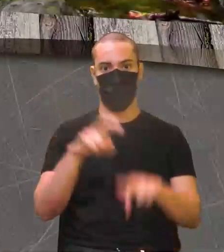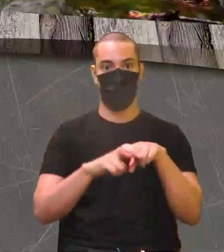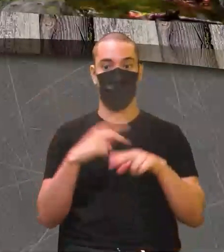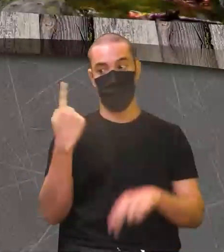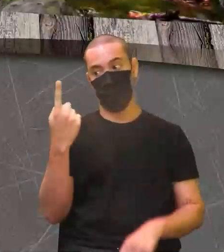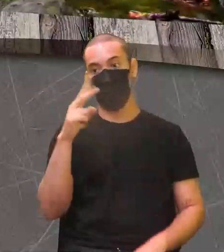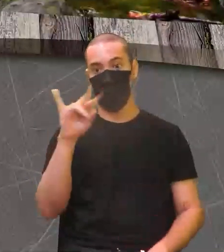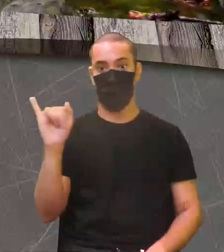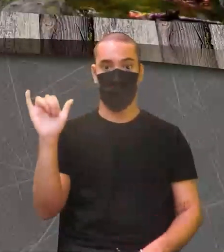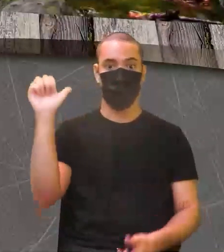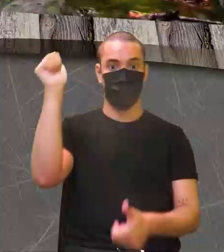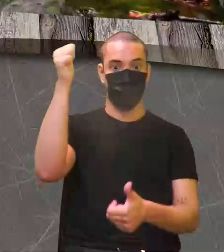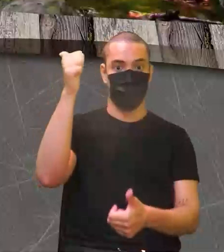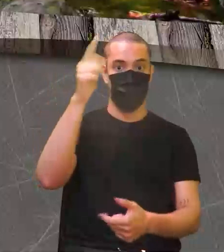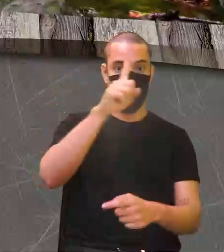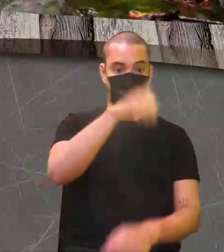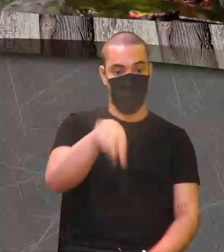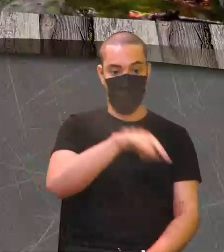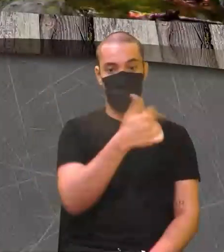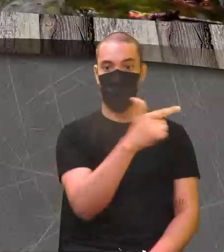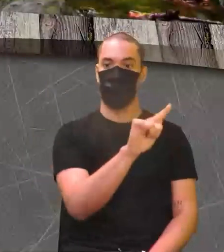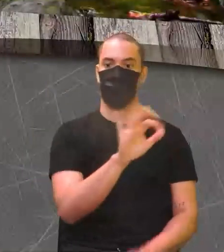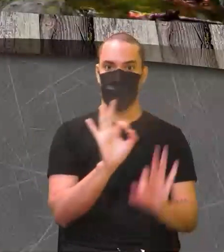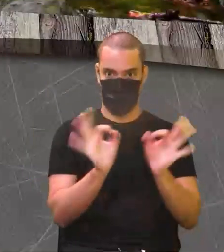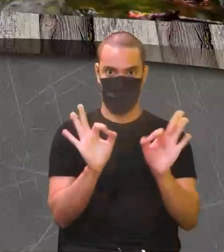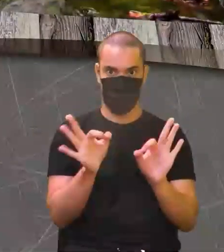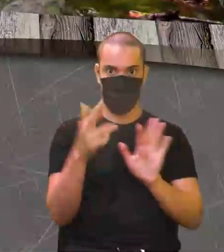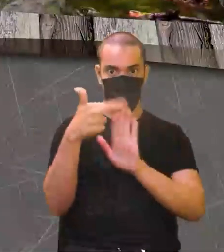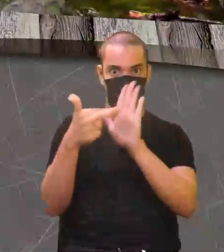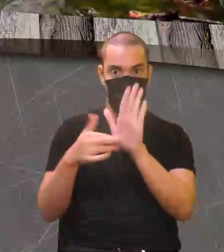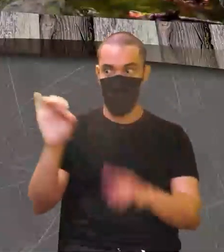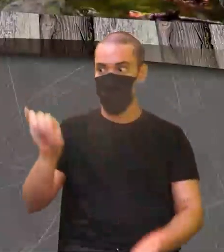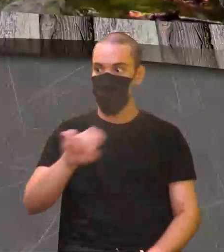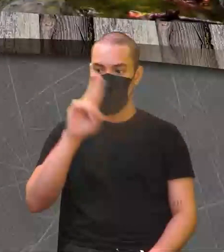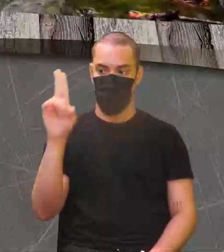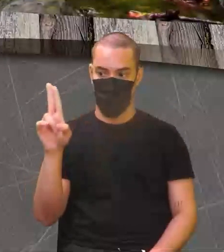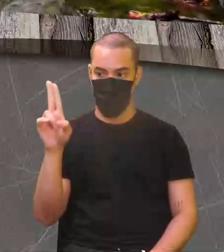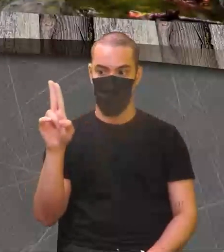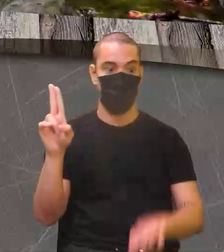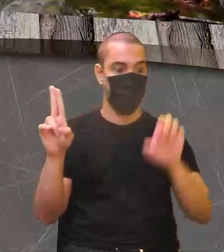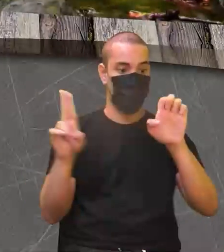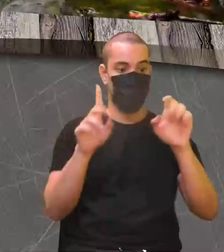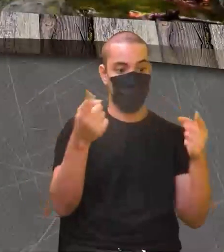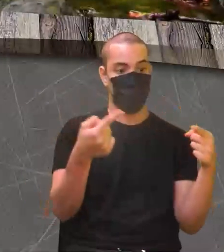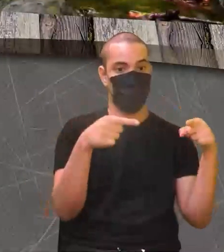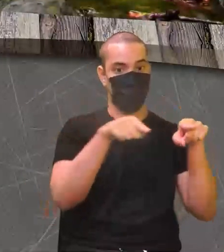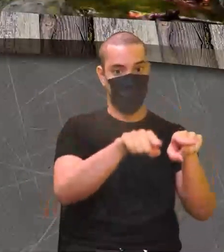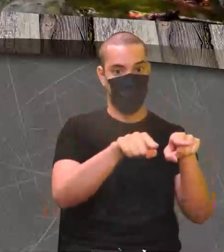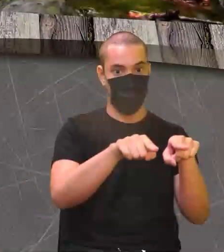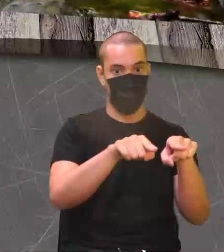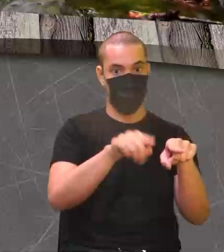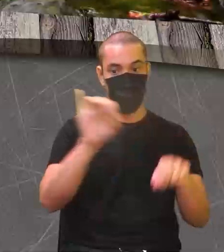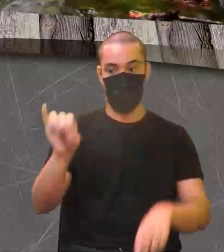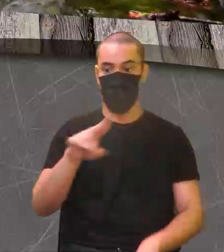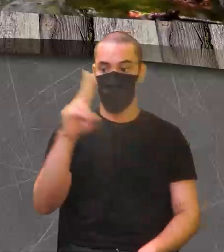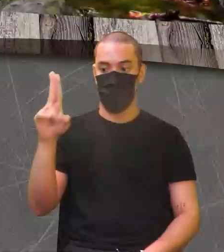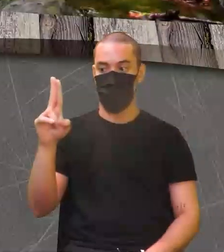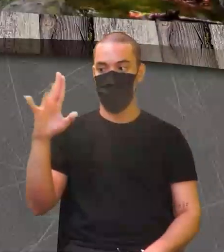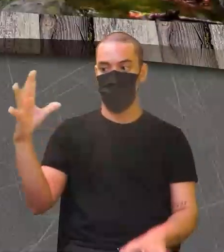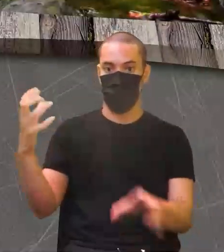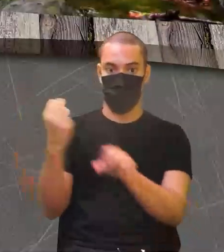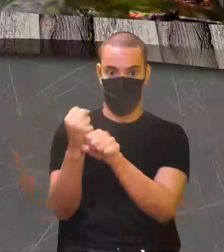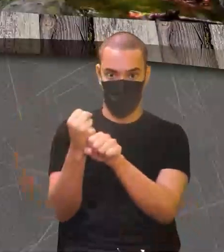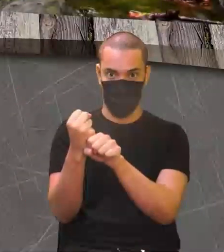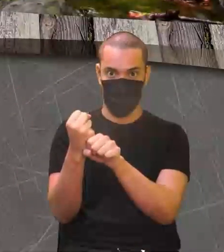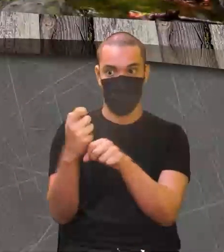vai excluir o outro. Certinho? Regra do OU, regra do I. Na regra do I. A regra do OU, eu